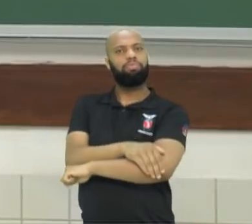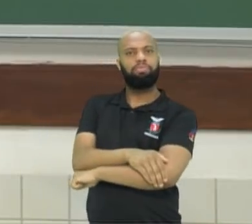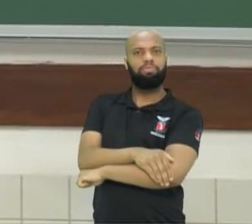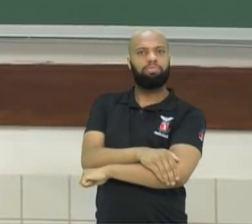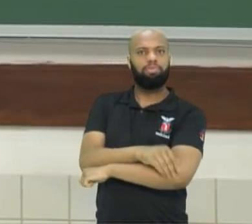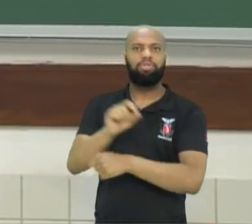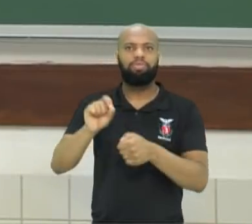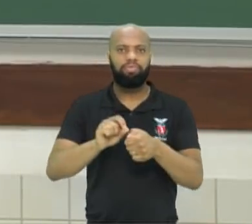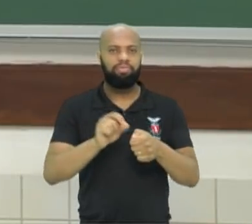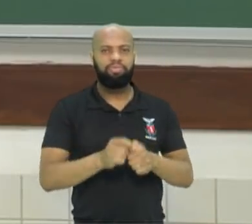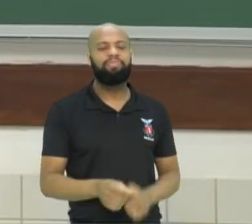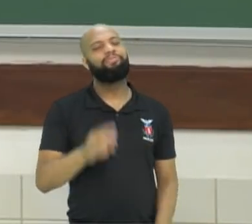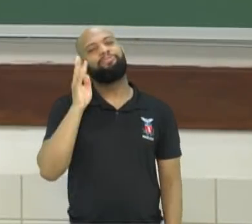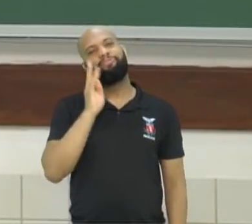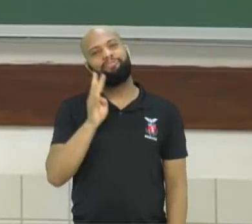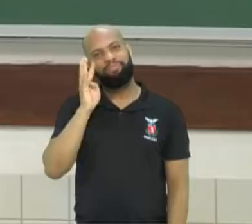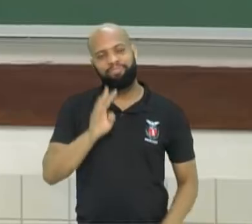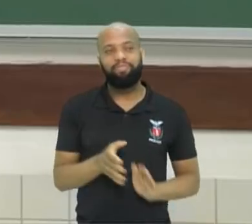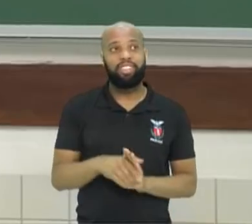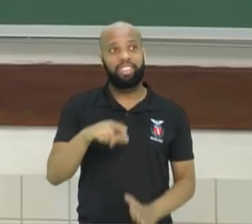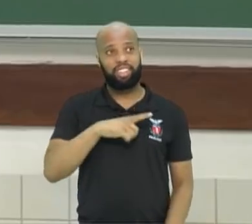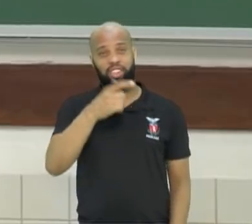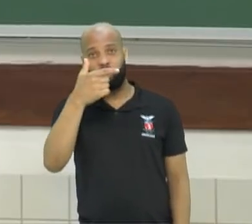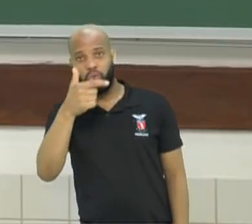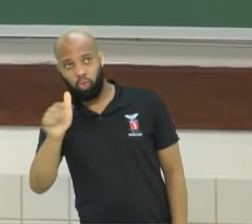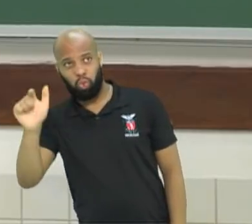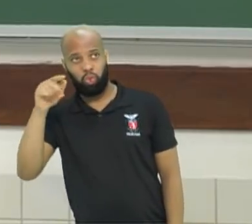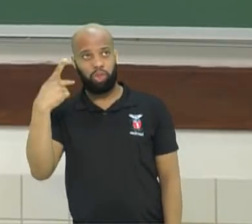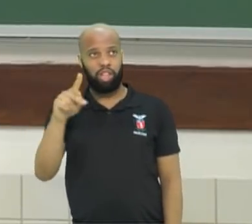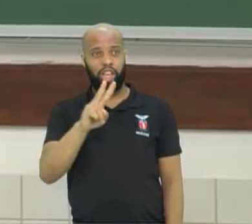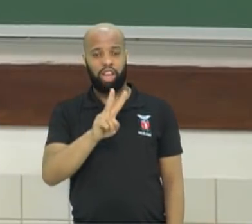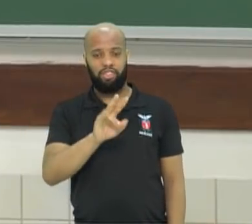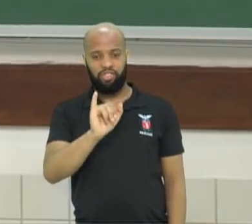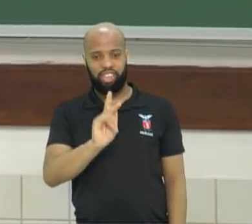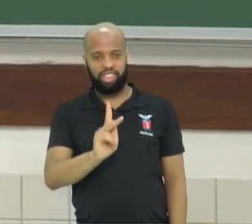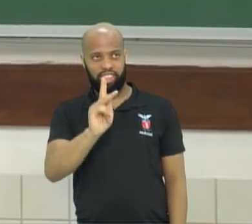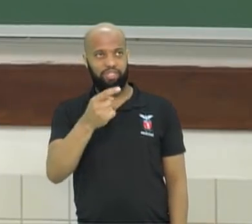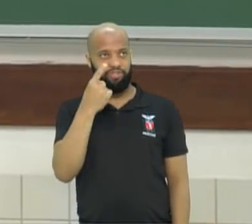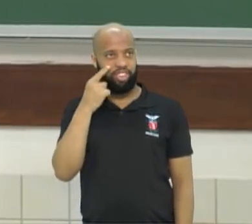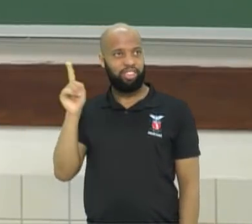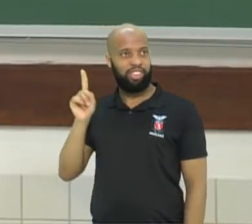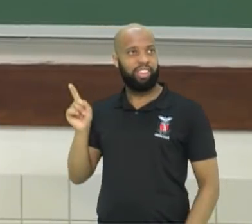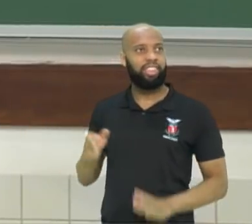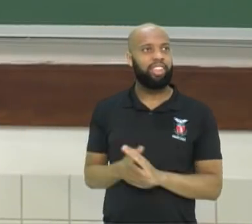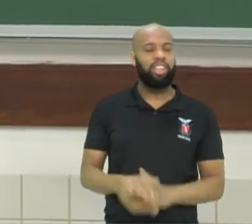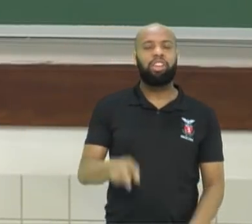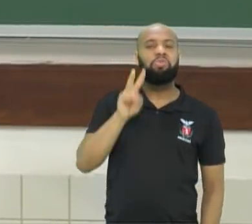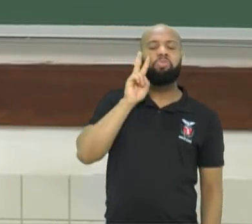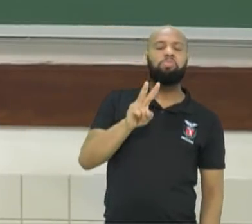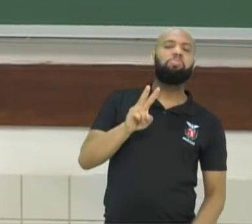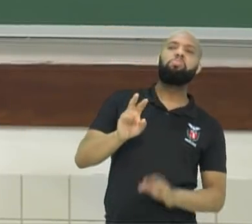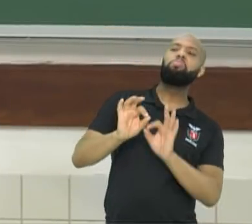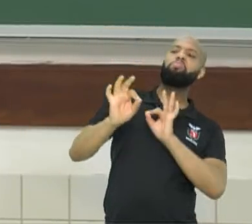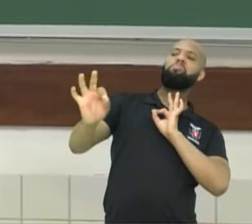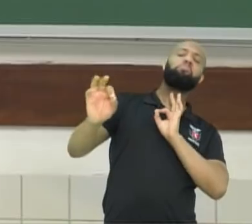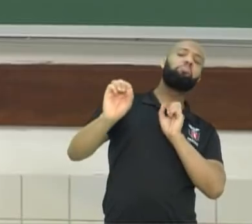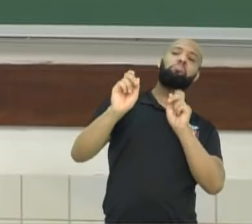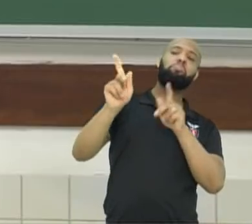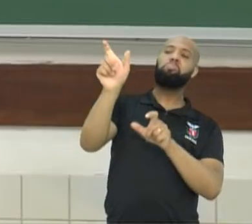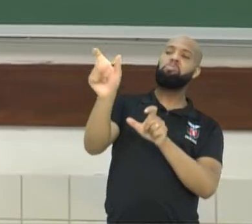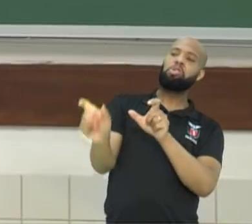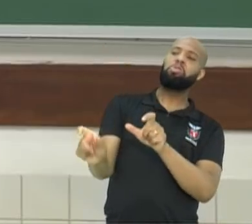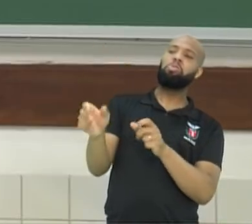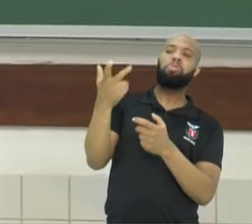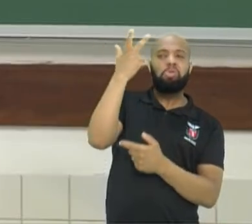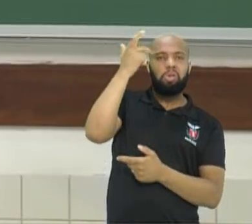Lisa, né? Que legal! Temos outras obras dele. Olha essa daqui. Se você olhar de longe assim, ok, uma pessoa,